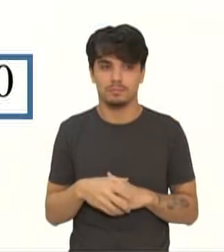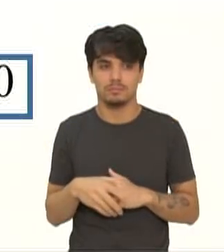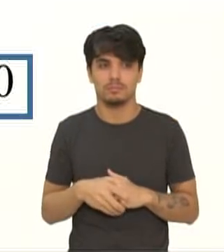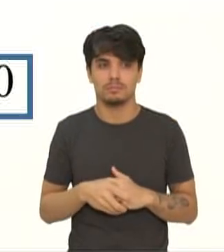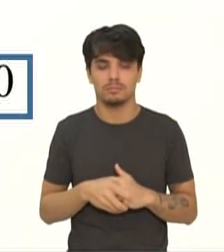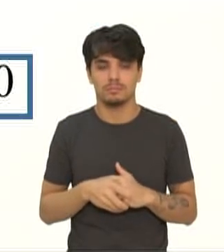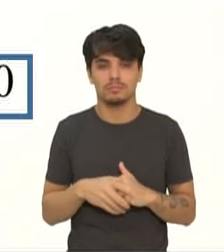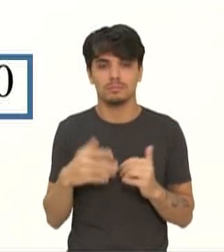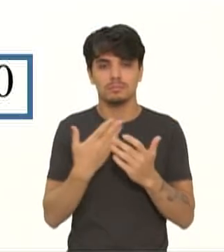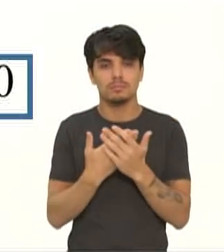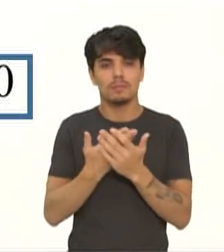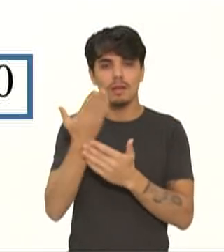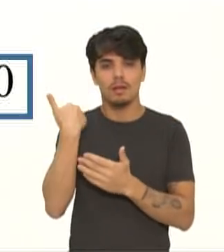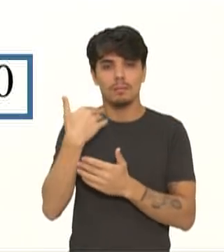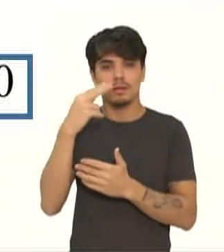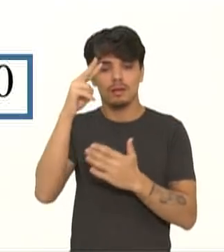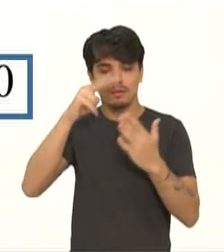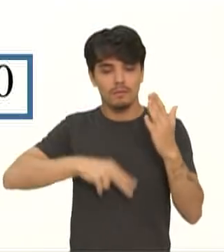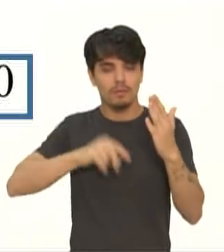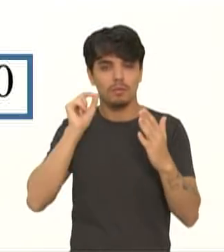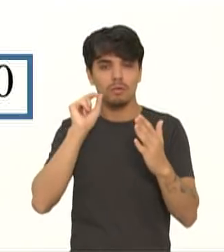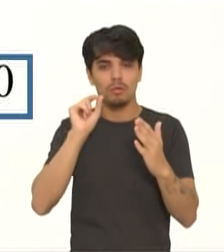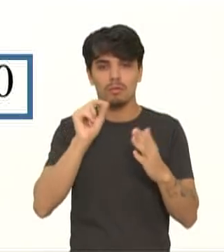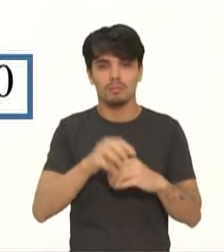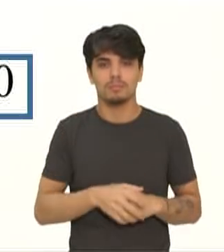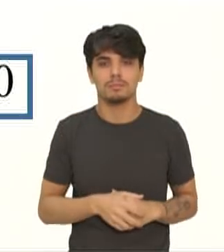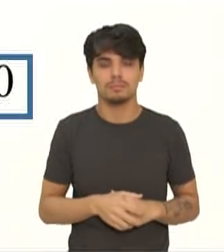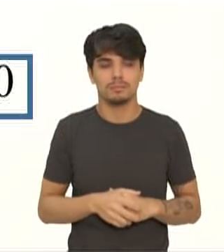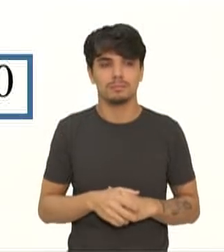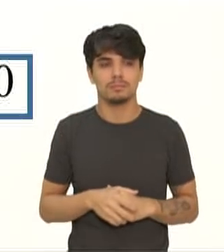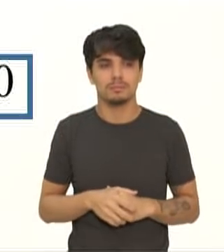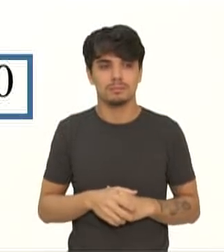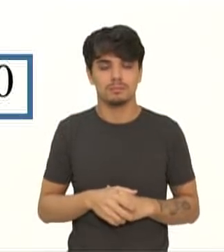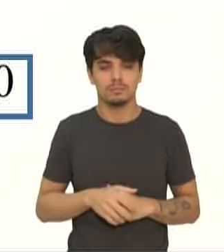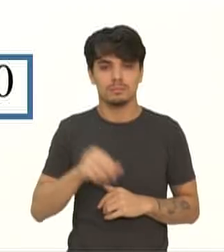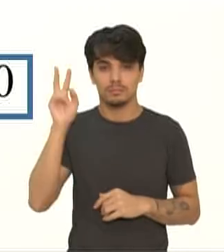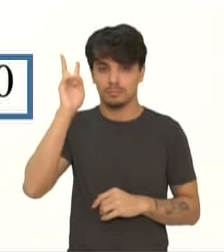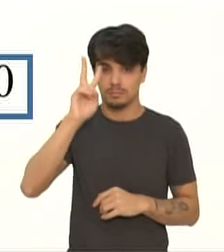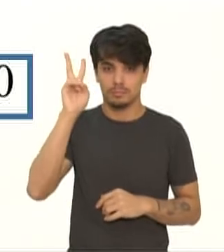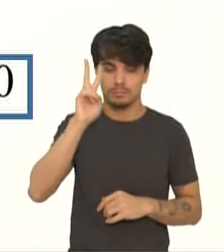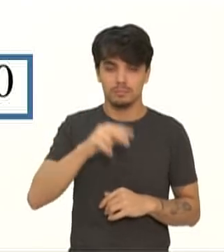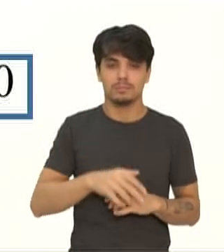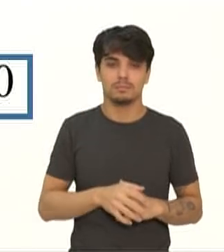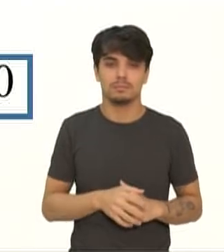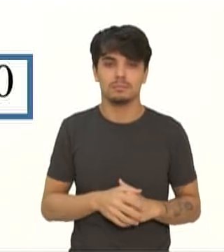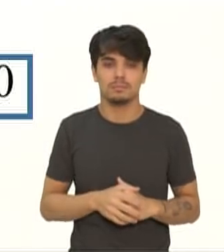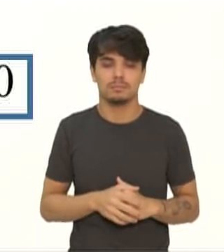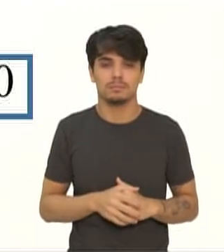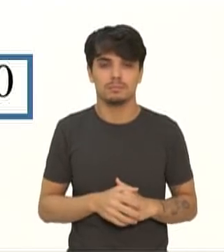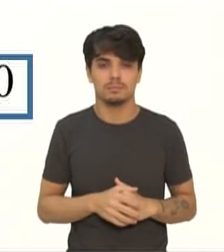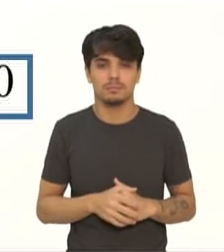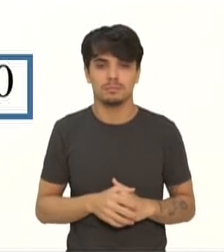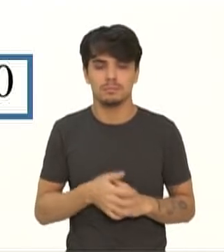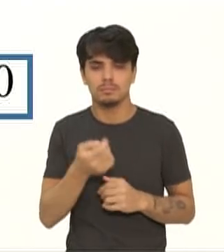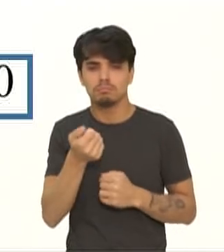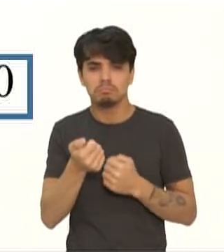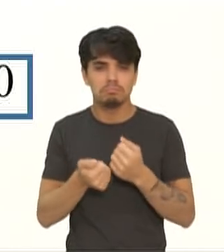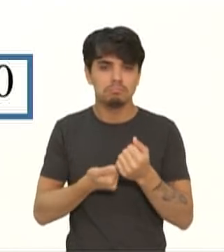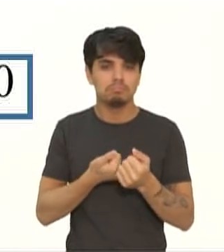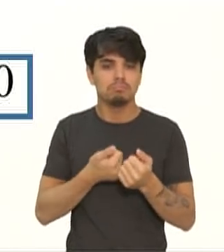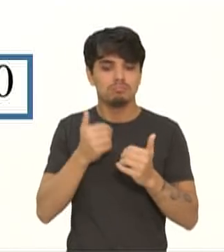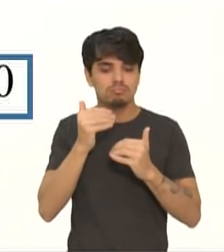aula anterior, foi visto o quê? A gente lembrou, e vamos aos